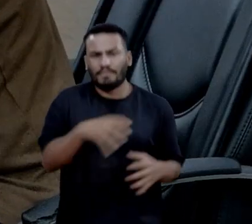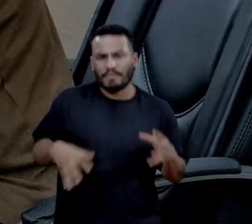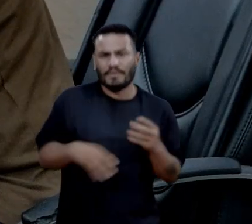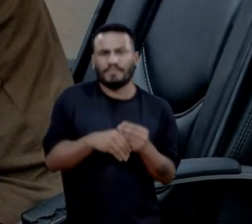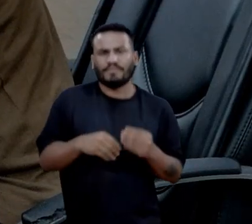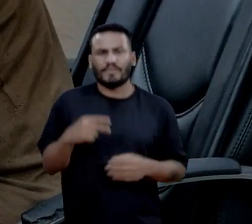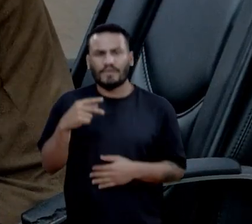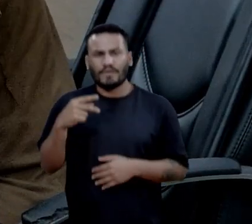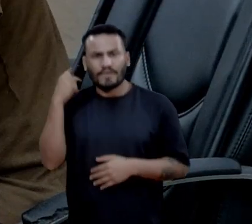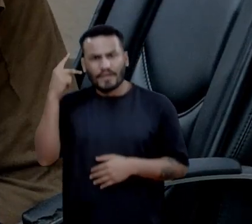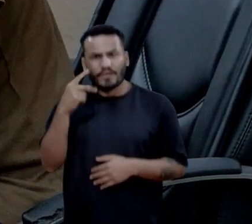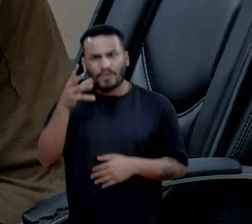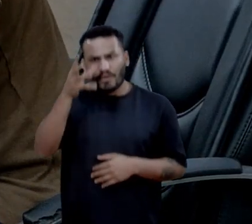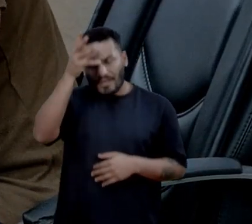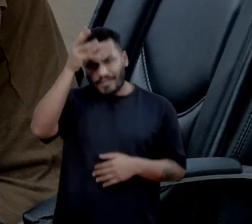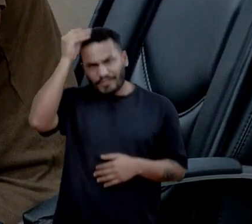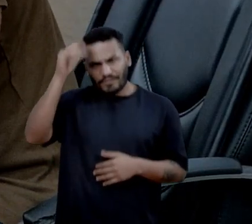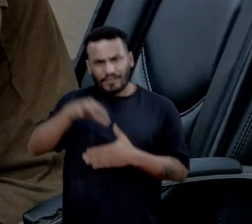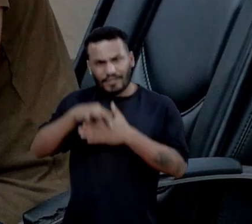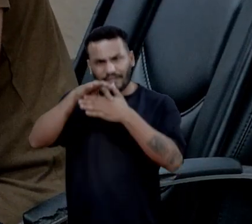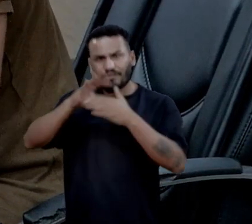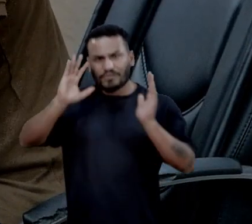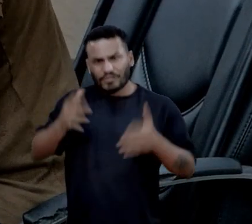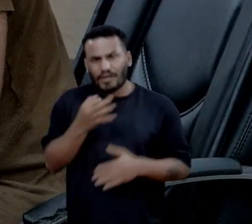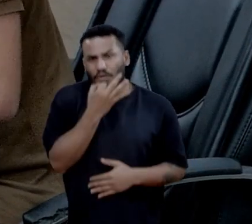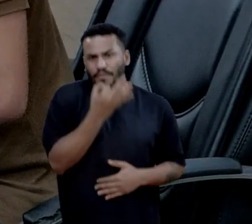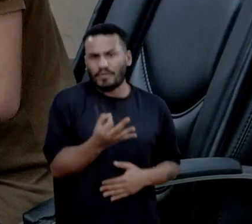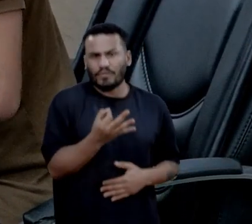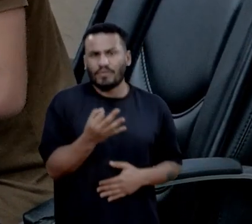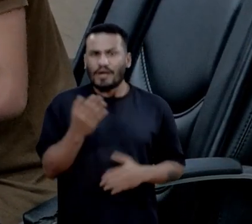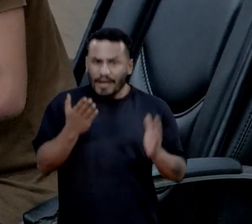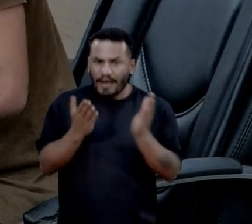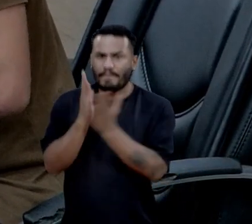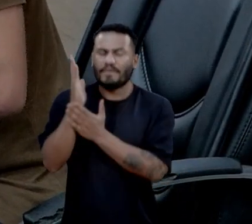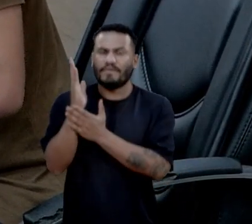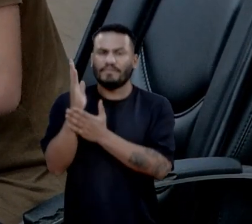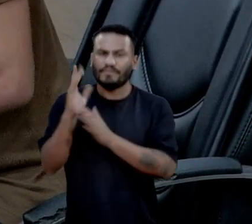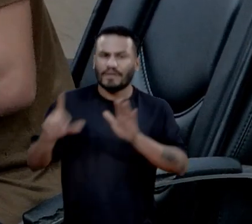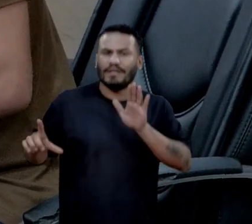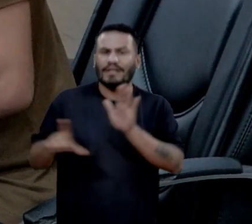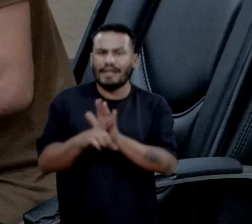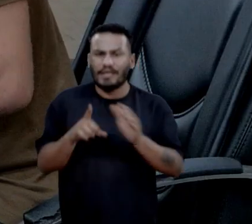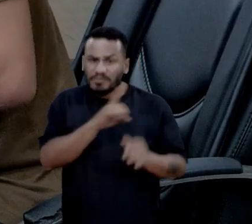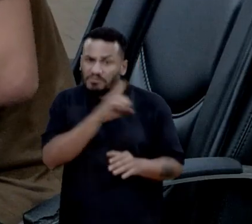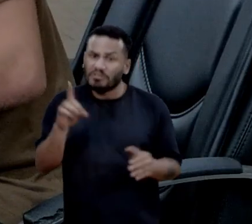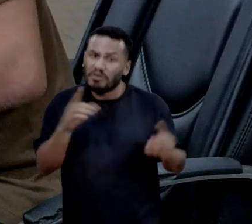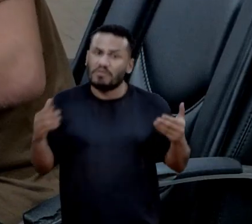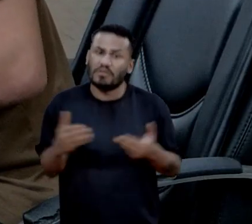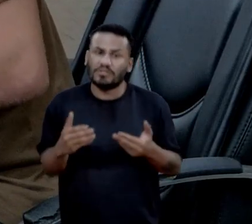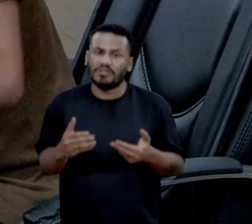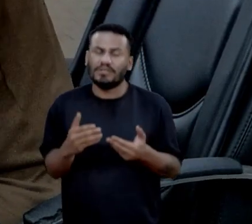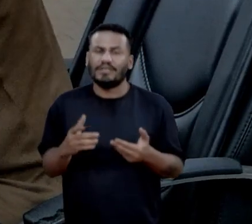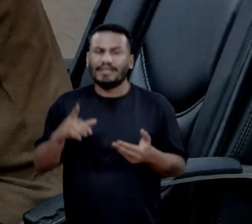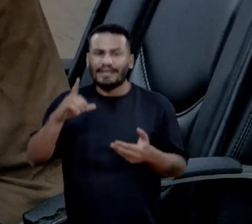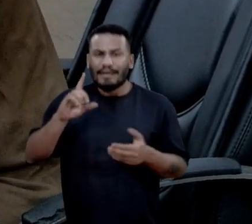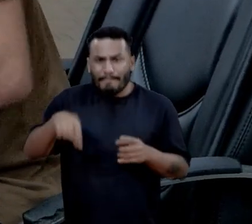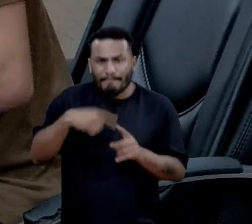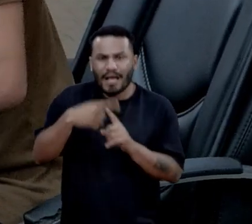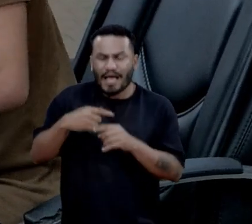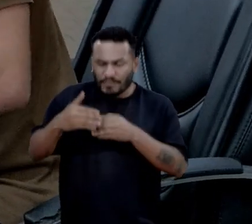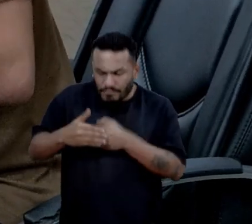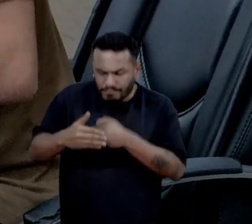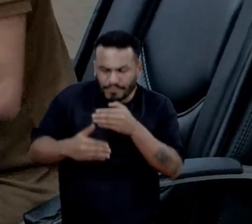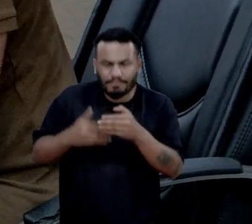O vereador Alexandre Matias, o líder do governo, já comentou, aqui a gente aprovou uma lei na data de hoje que dá mais um passo